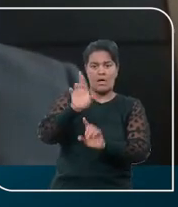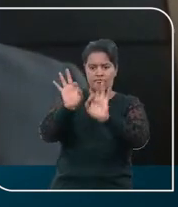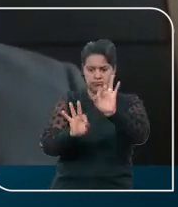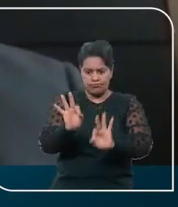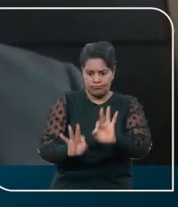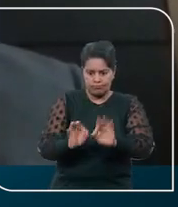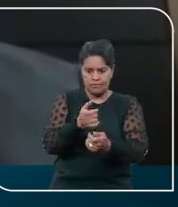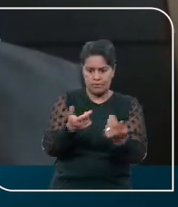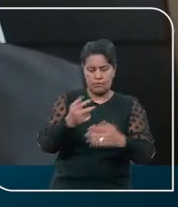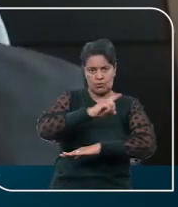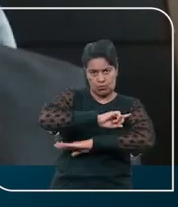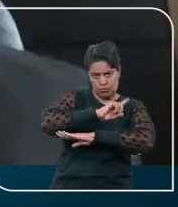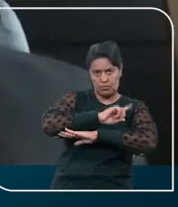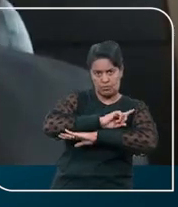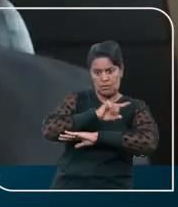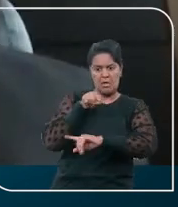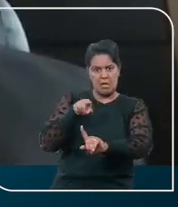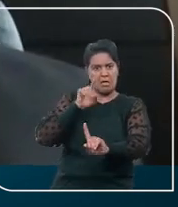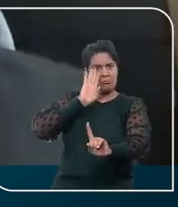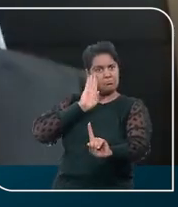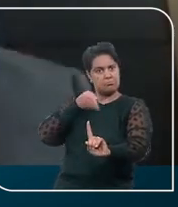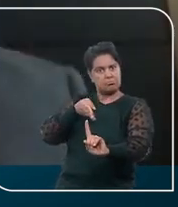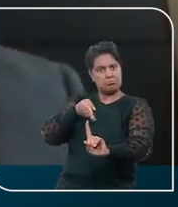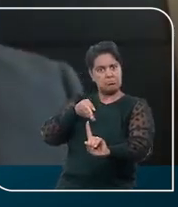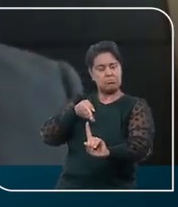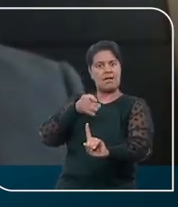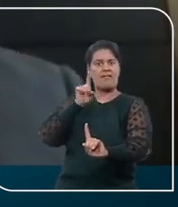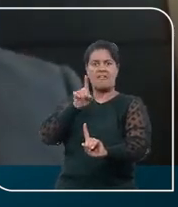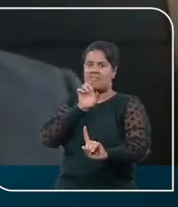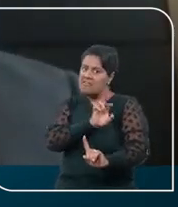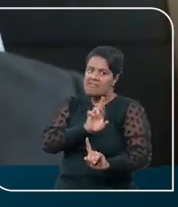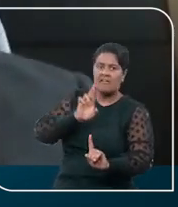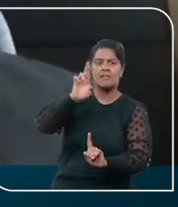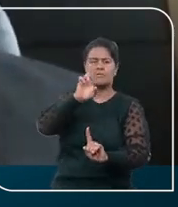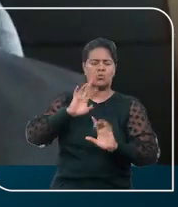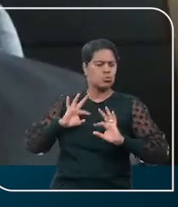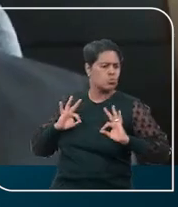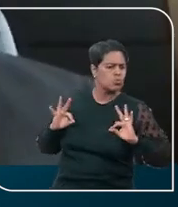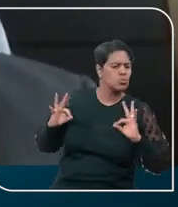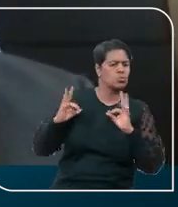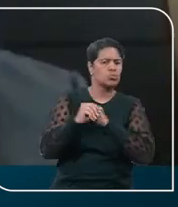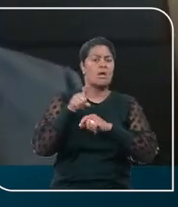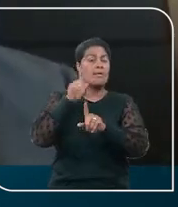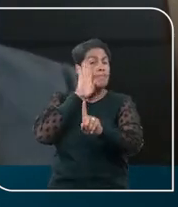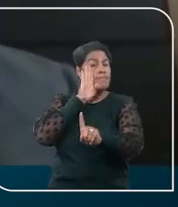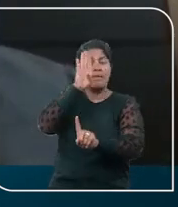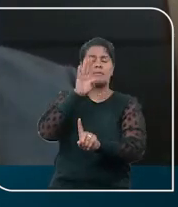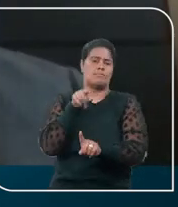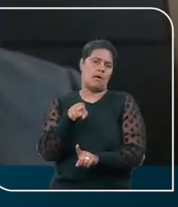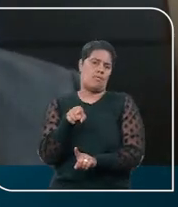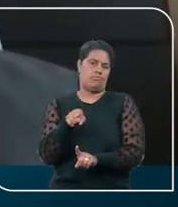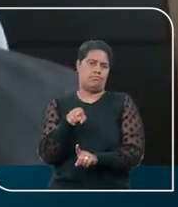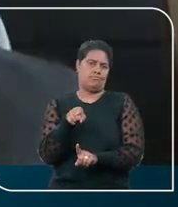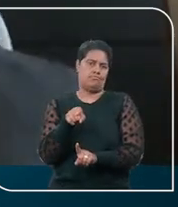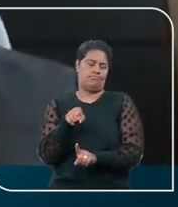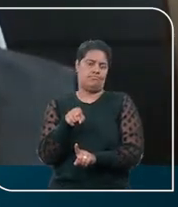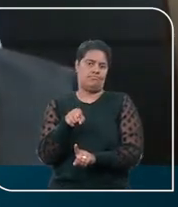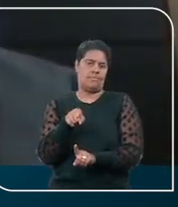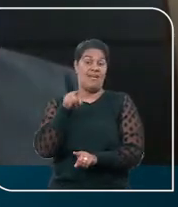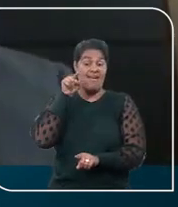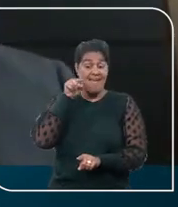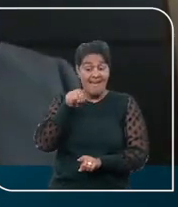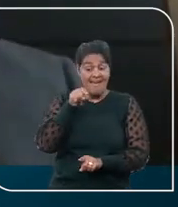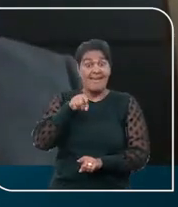ele ganha destaque, tá? Ele é o capitão dessa nau chamada condomínio, ele é o principal ator, ele é o órgão executivo